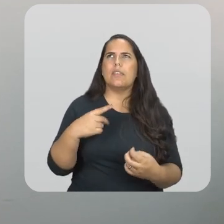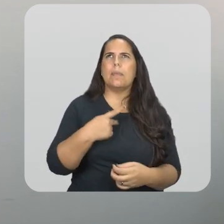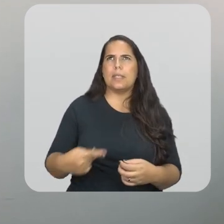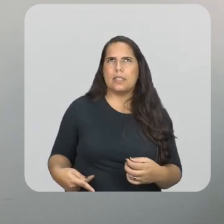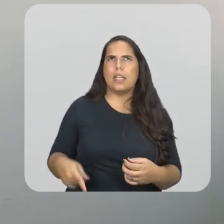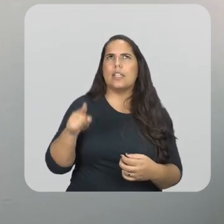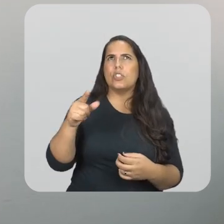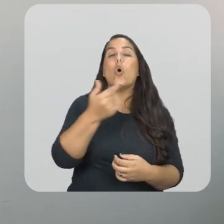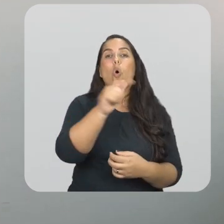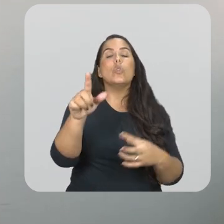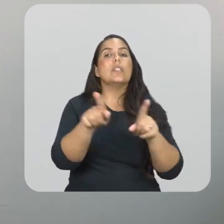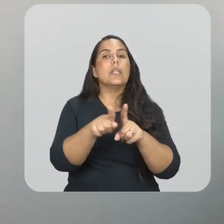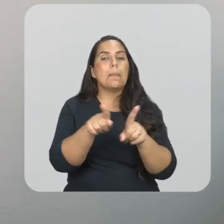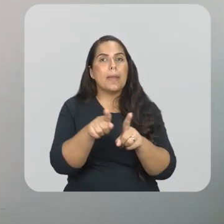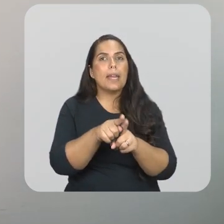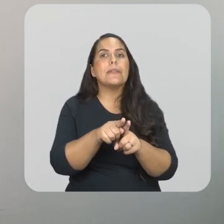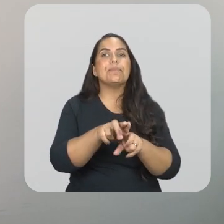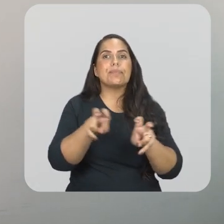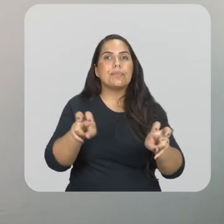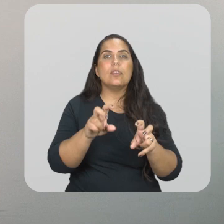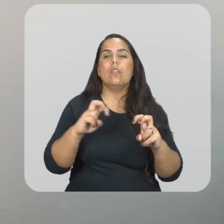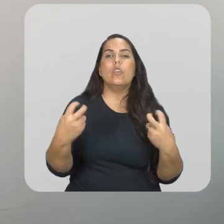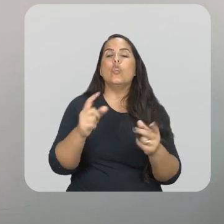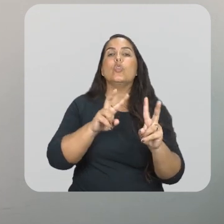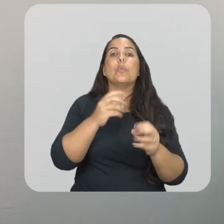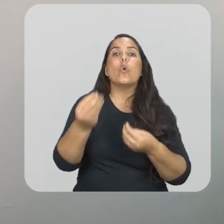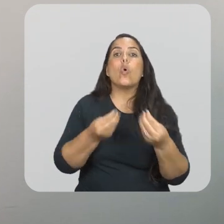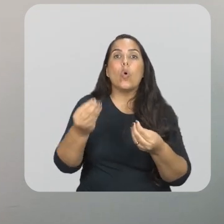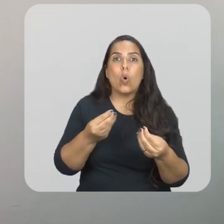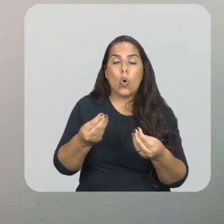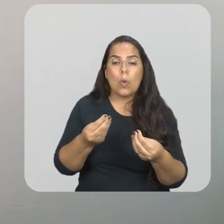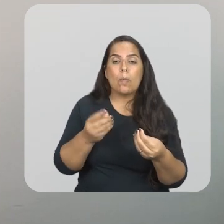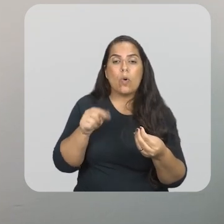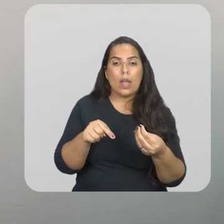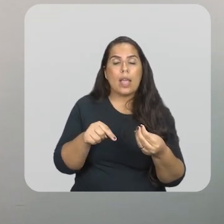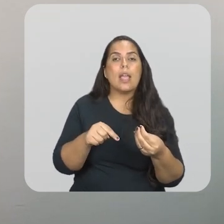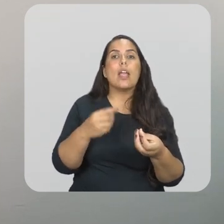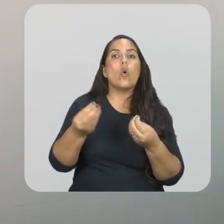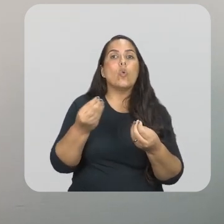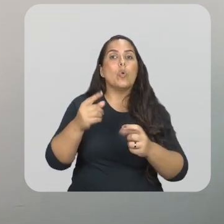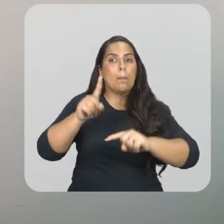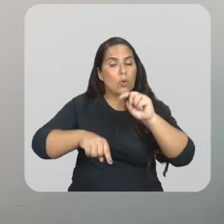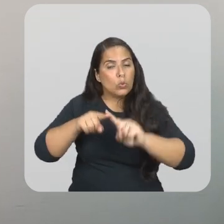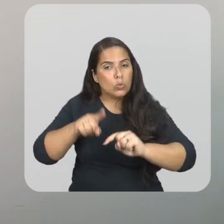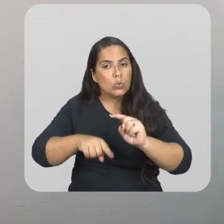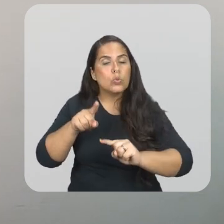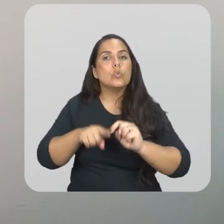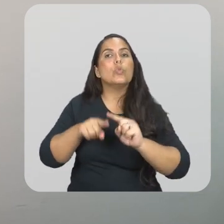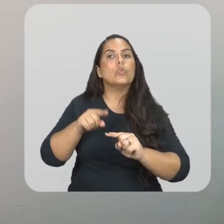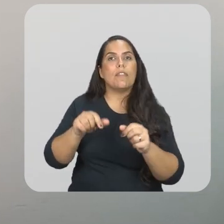com o presidente do NPI, a gente teve uma outra mesa falando sobre os gargalos, como a inovação e como os produtos